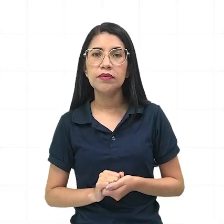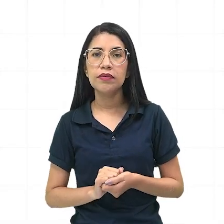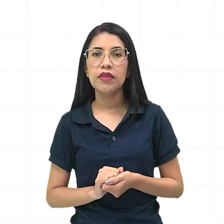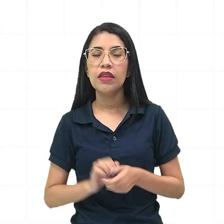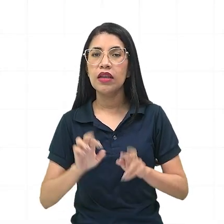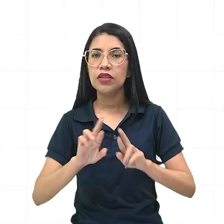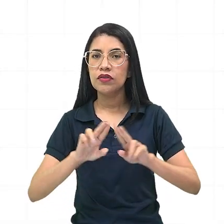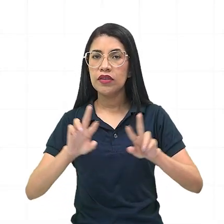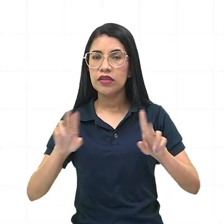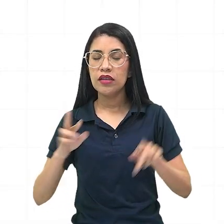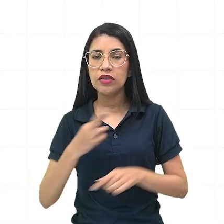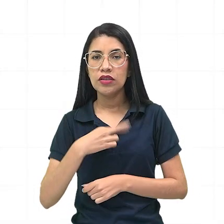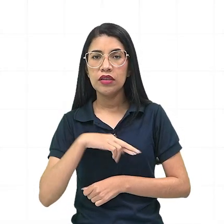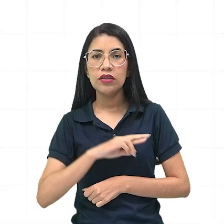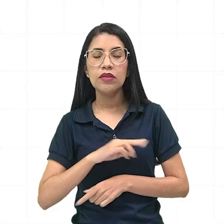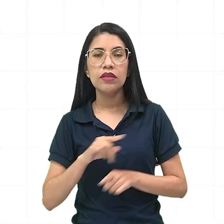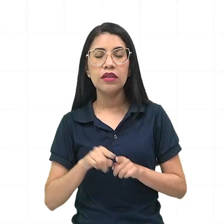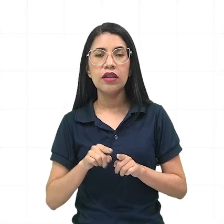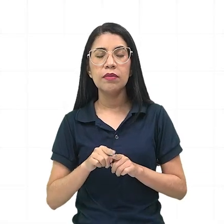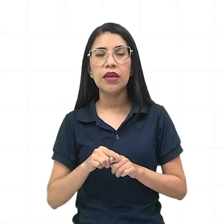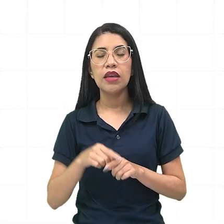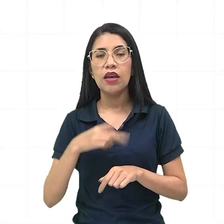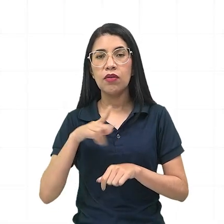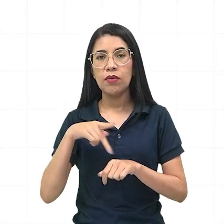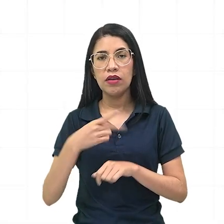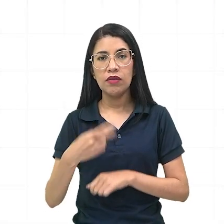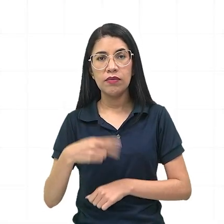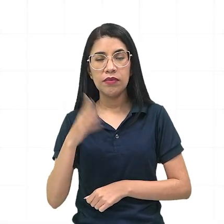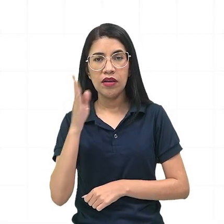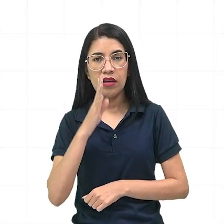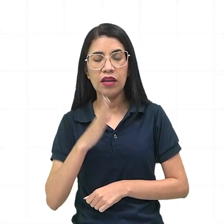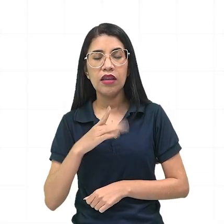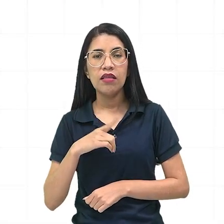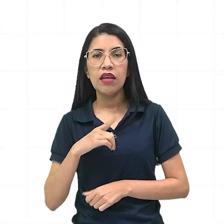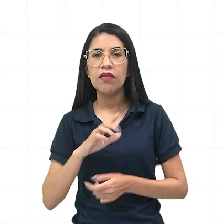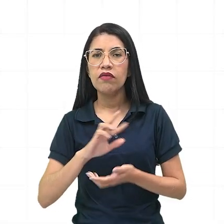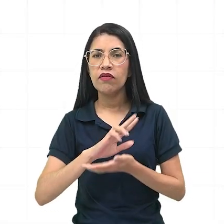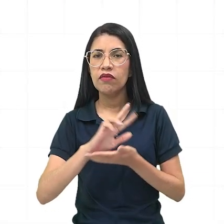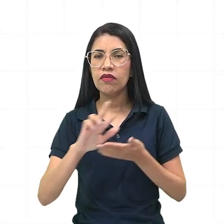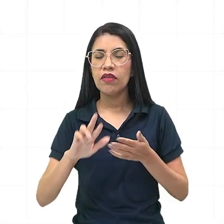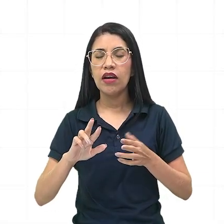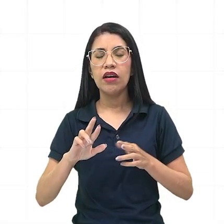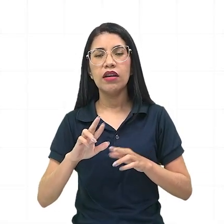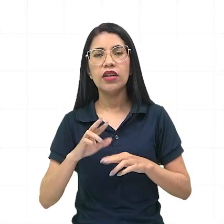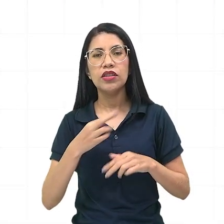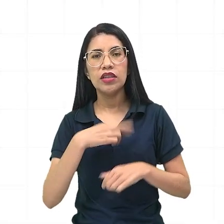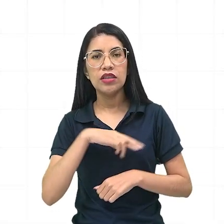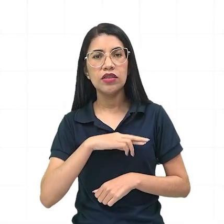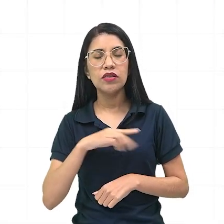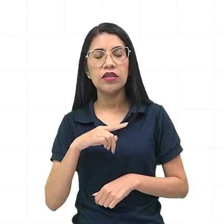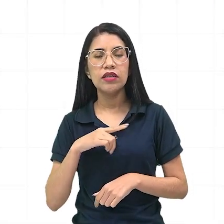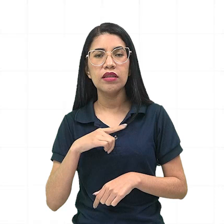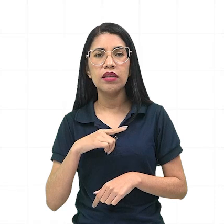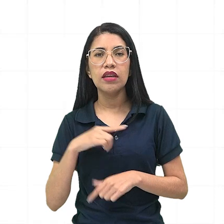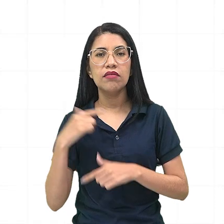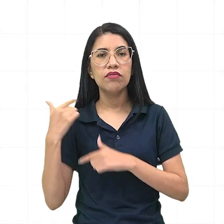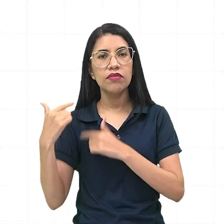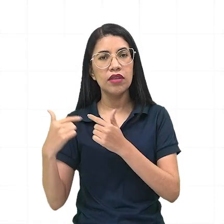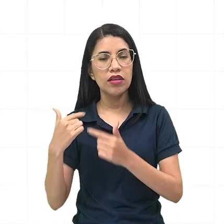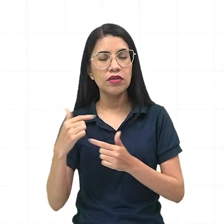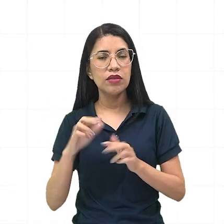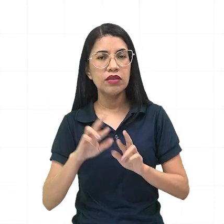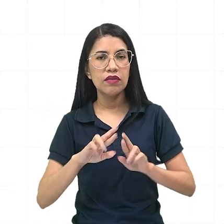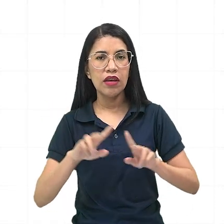diversidade religiosa. E pensar que o Brasil é um país de grande diversidade religiosa, onde existem muitas tradições,